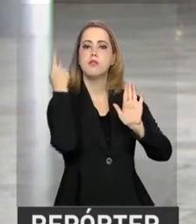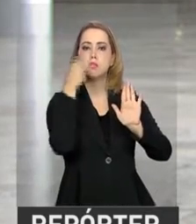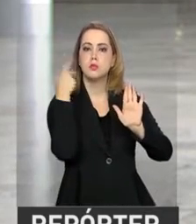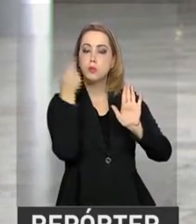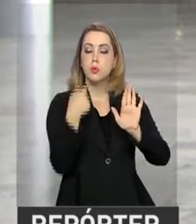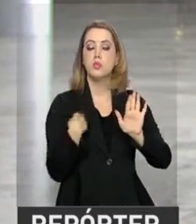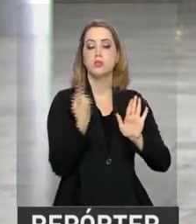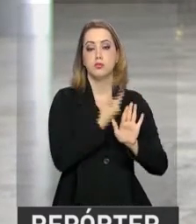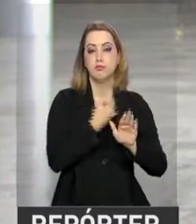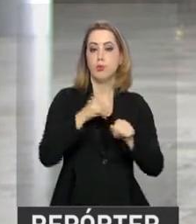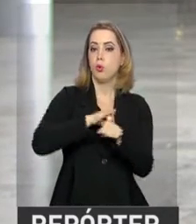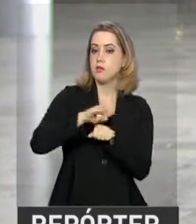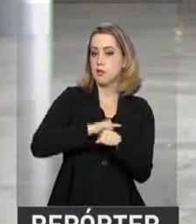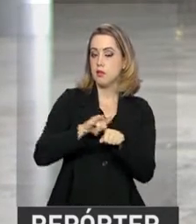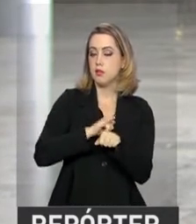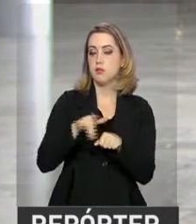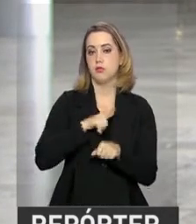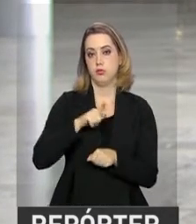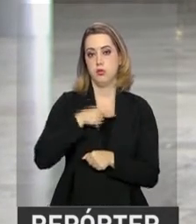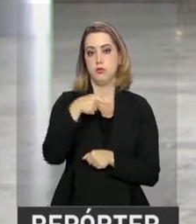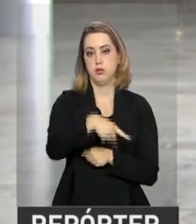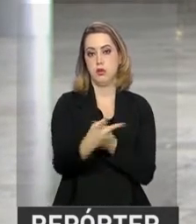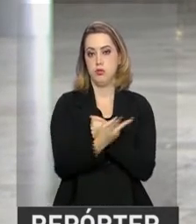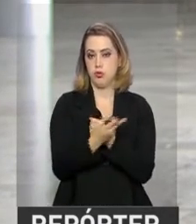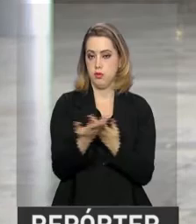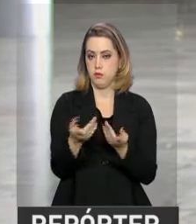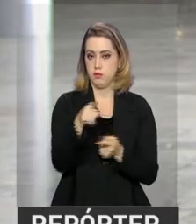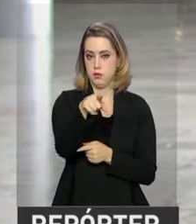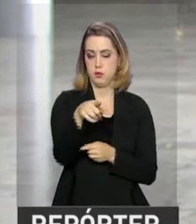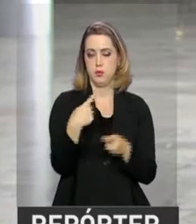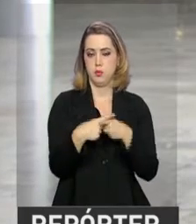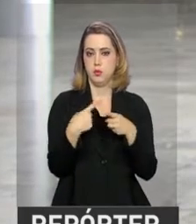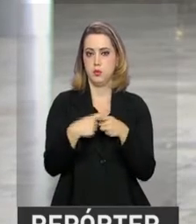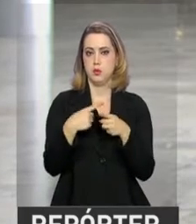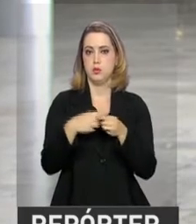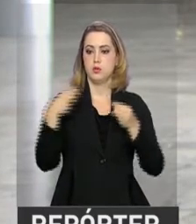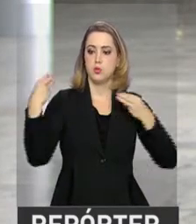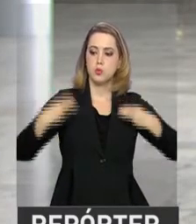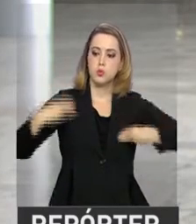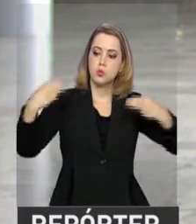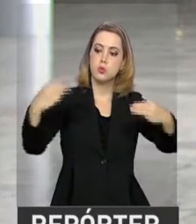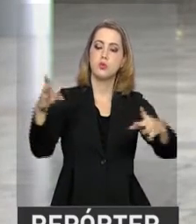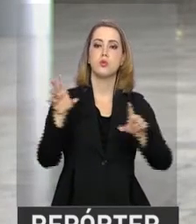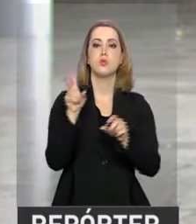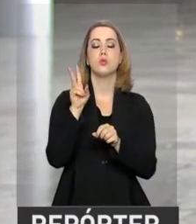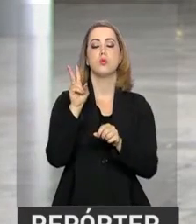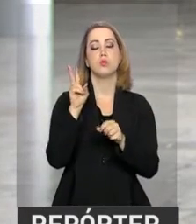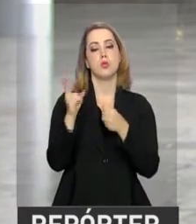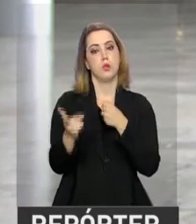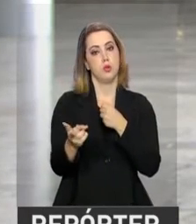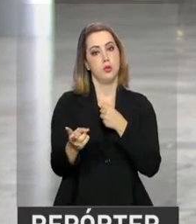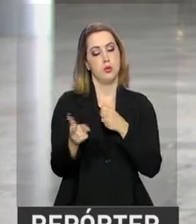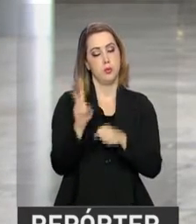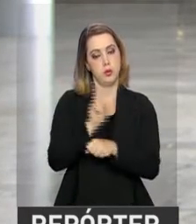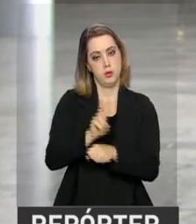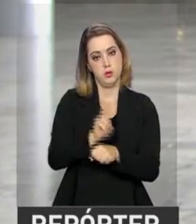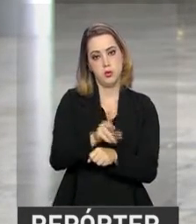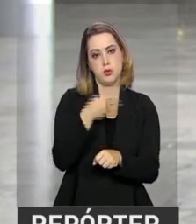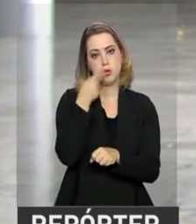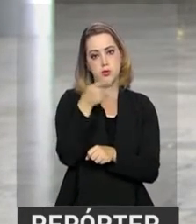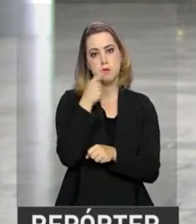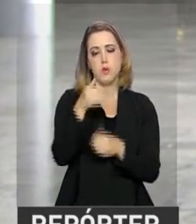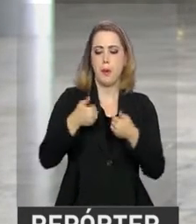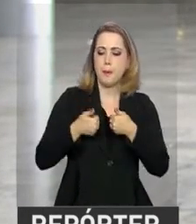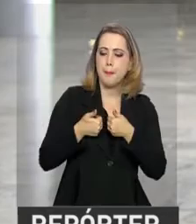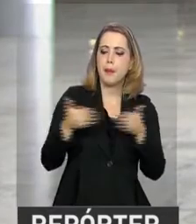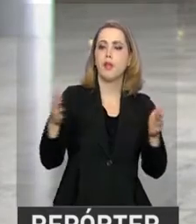estratégias por conta disso o ministro da defesa raúl jungmann afirmou que este texto essa política é um texto aberto